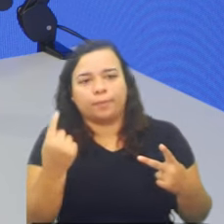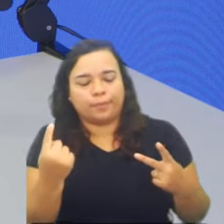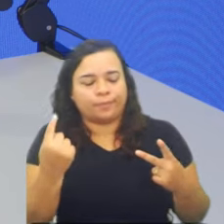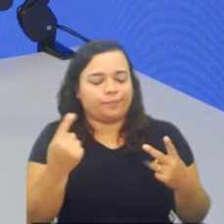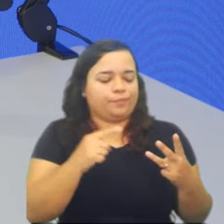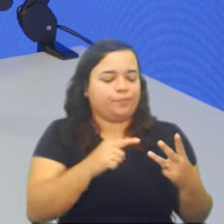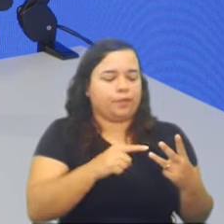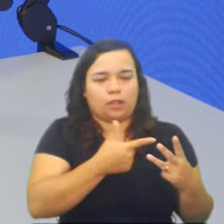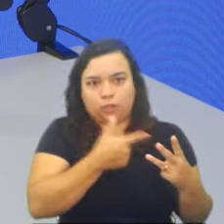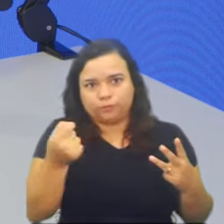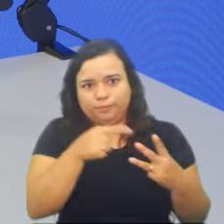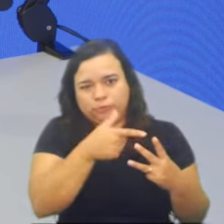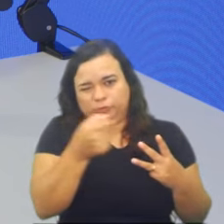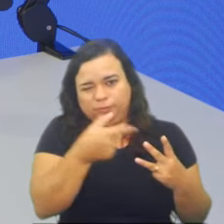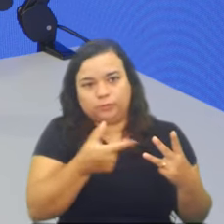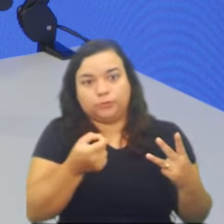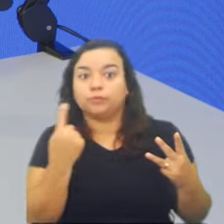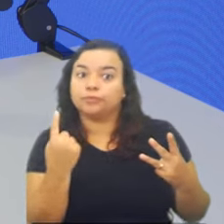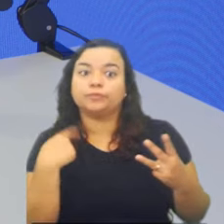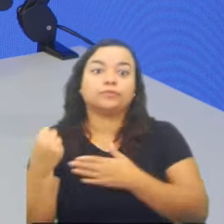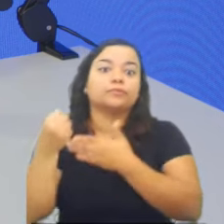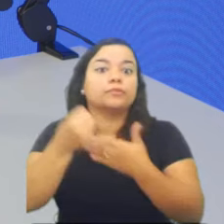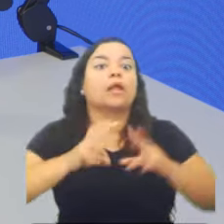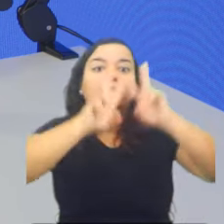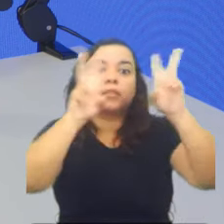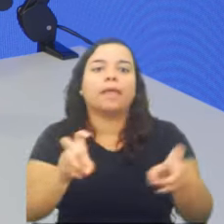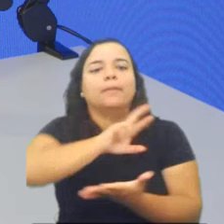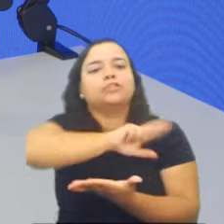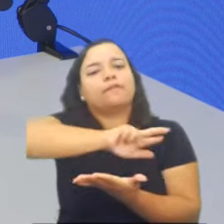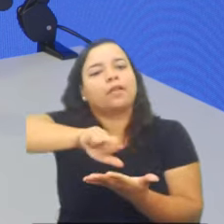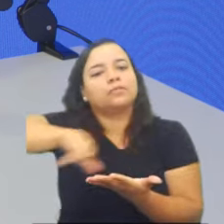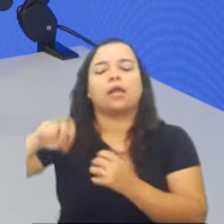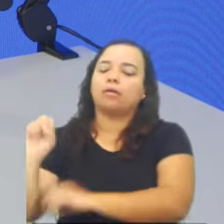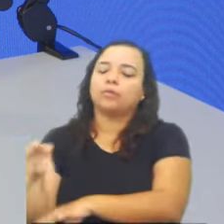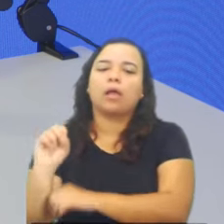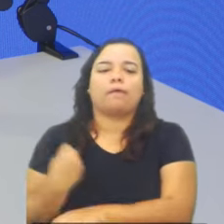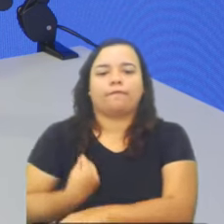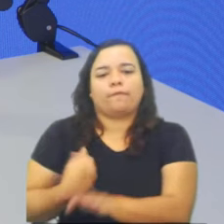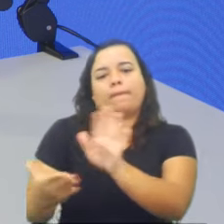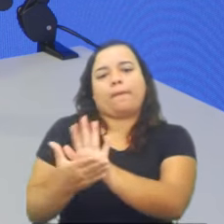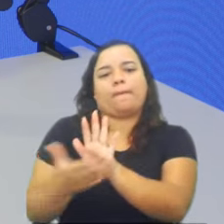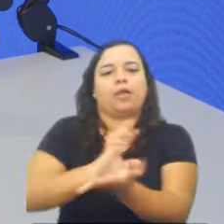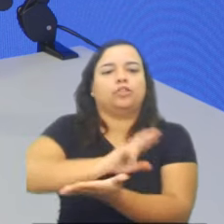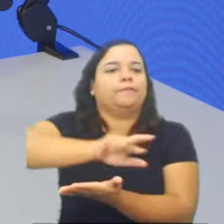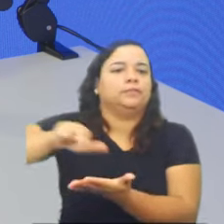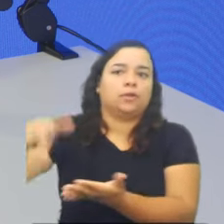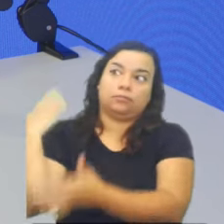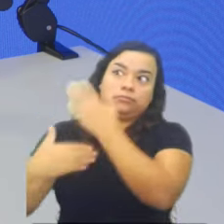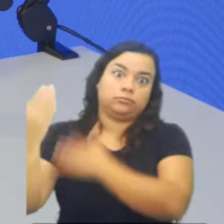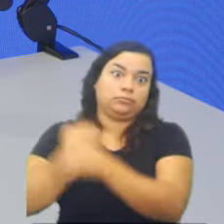o o tema da diversidade Educando para diversidade vivendo paraa diversidade eh propondo diversidade